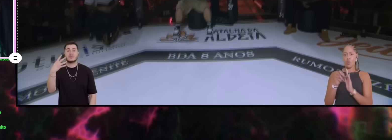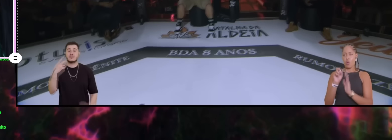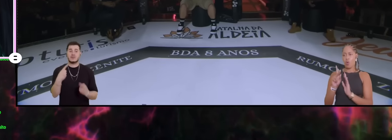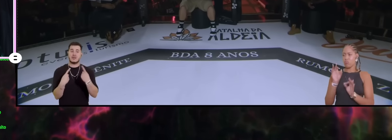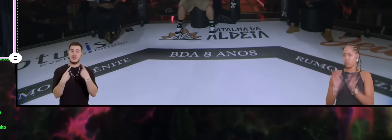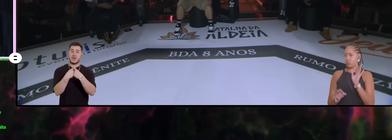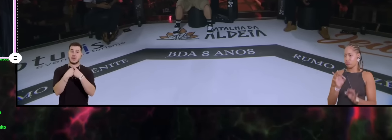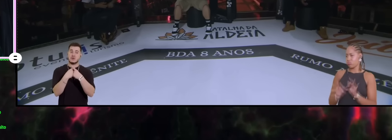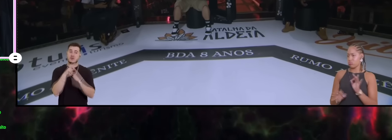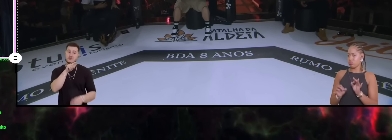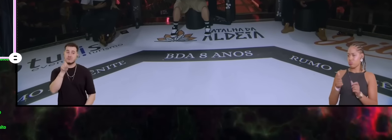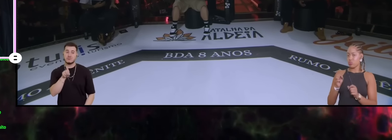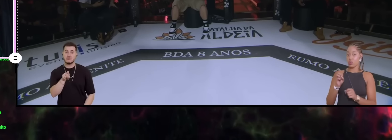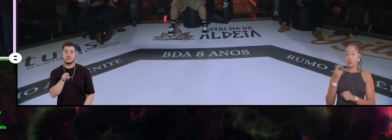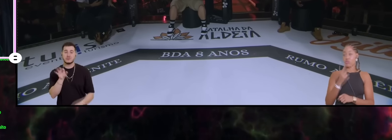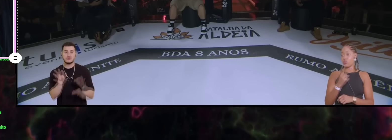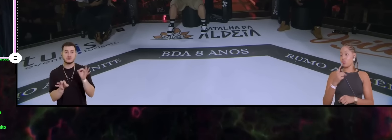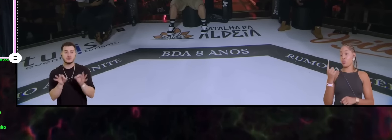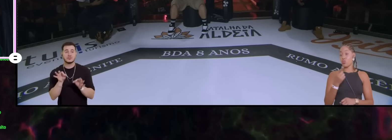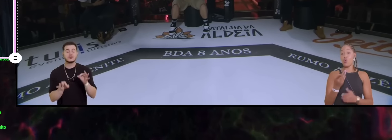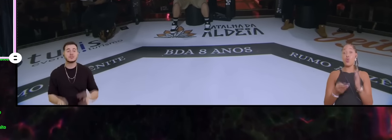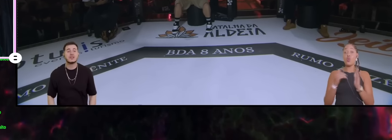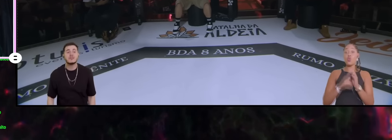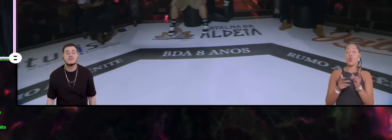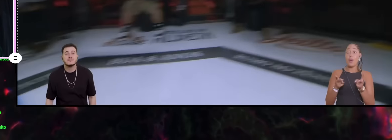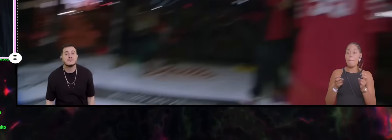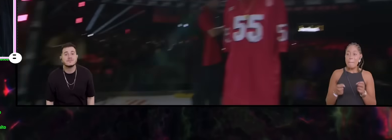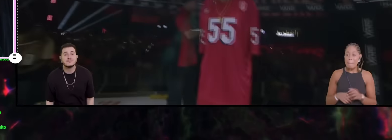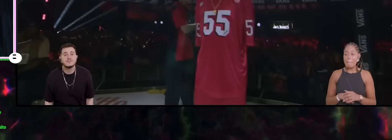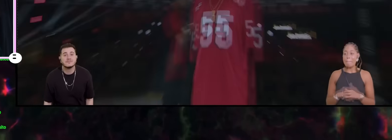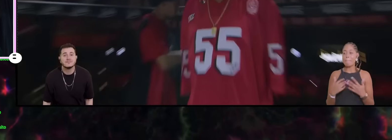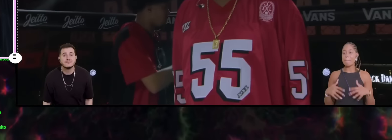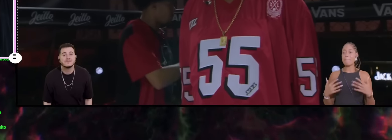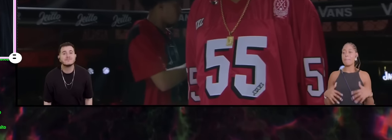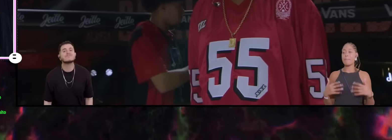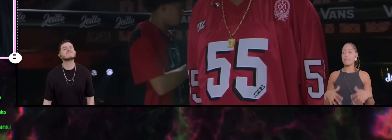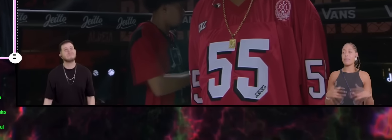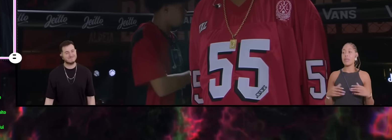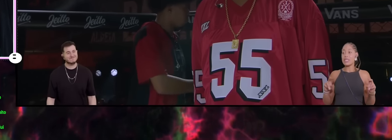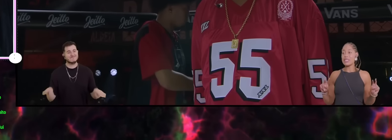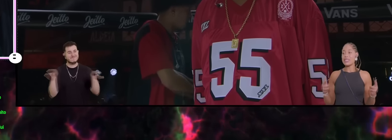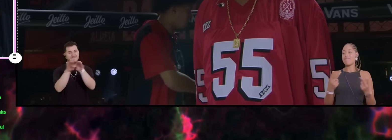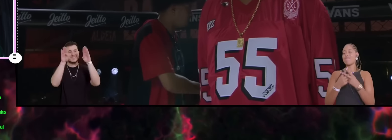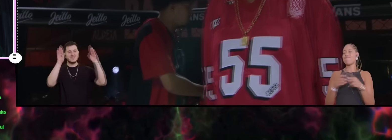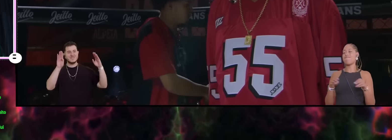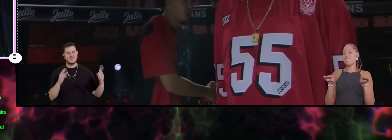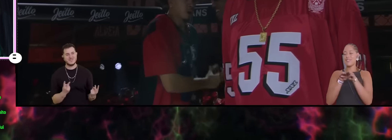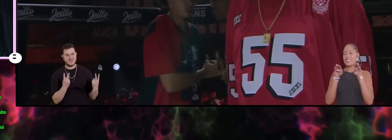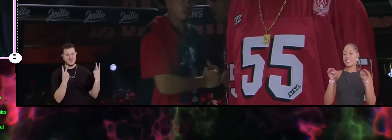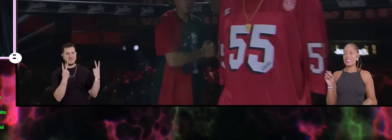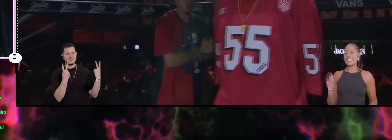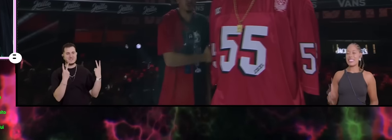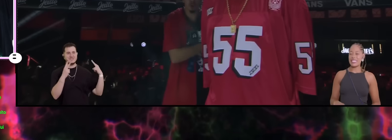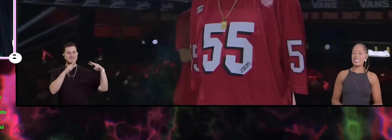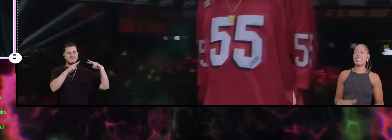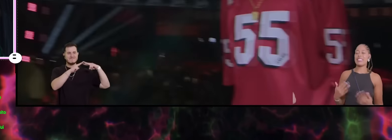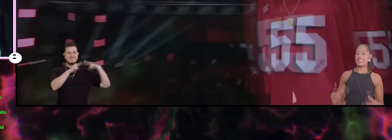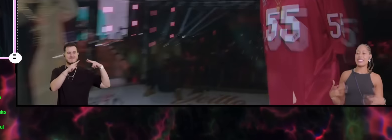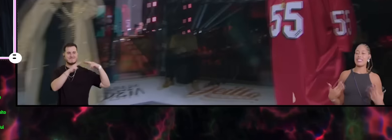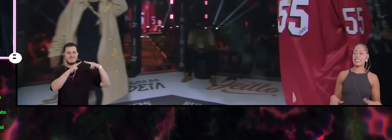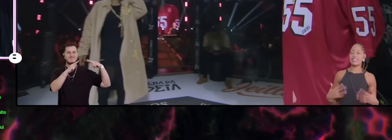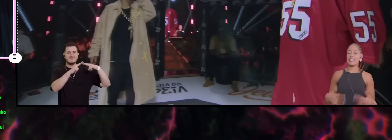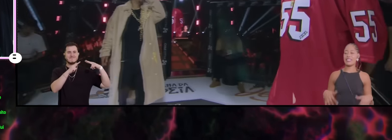será? Em 3, 2, 1. E temos um empate 2-2.